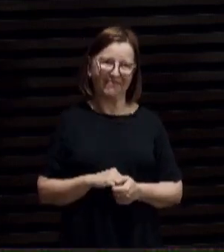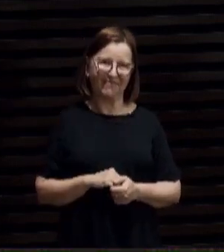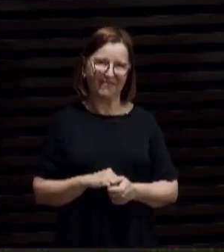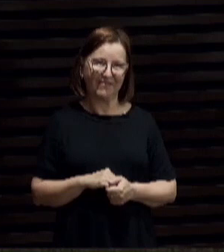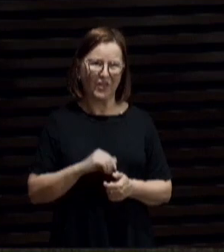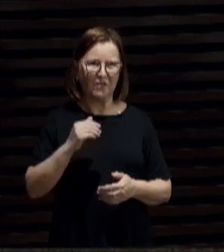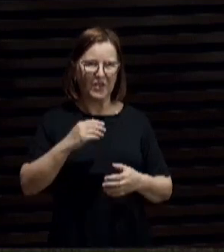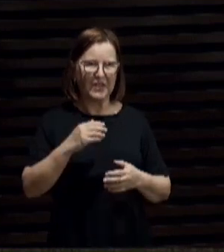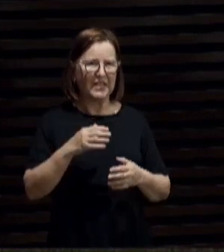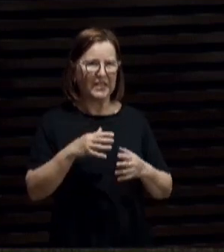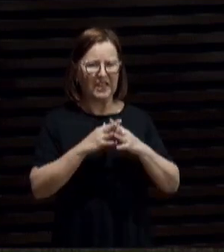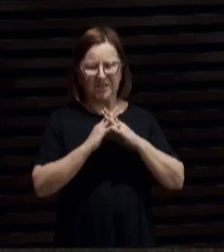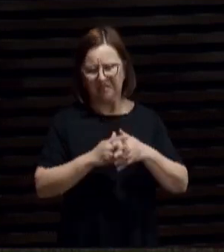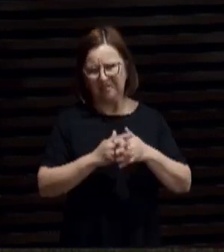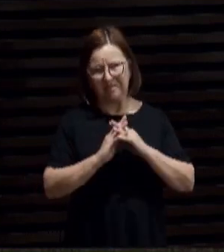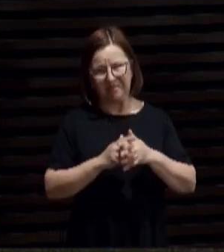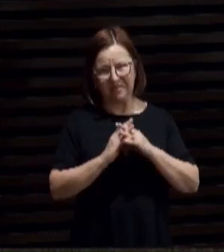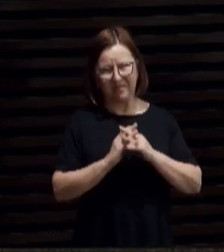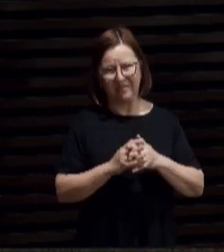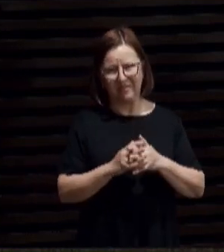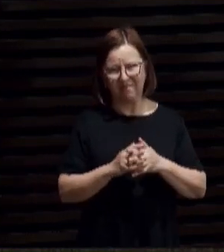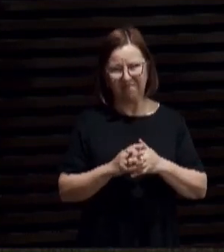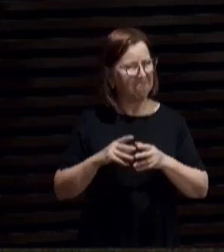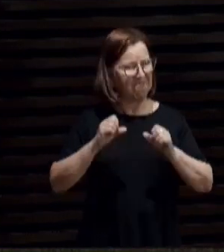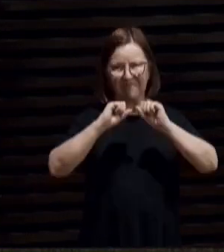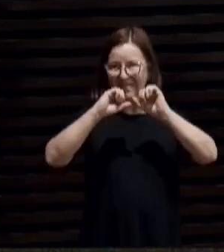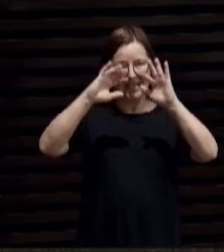está confuso, não está claro.